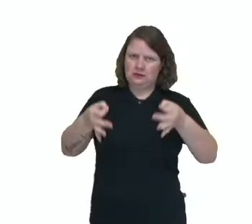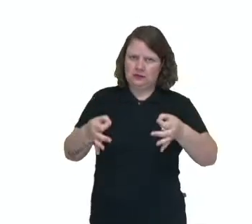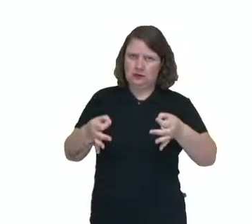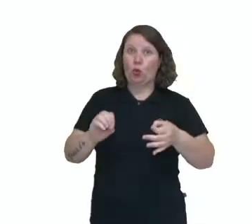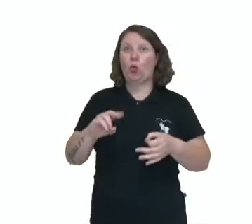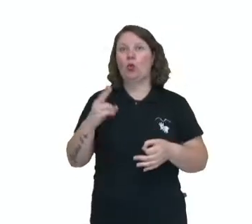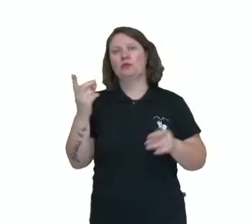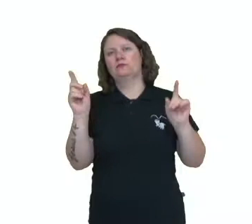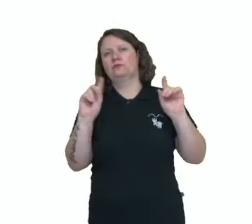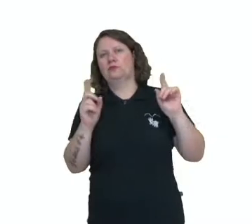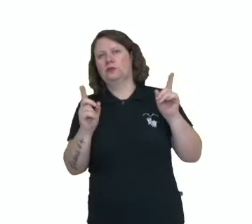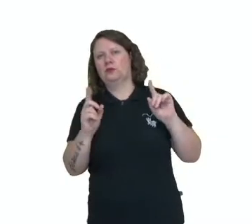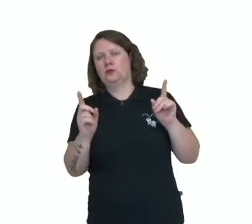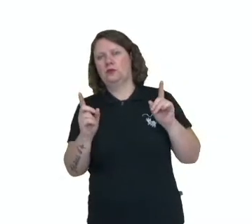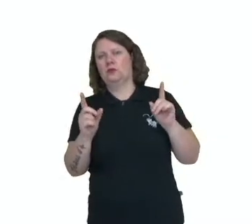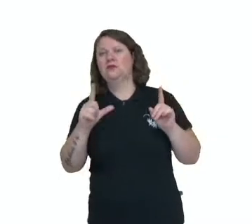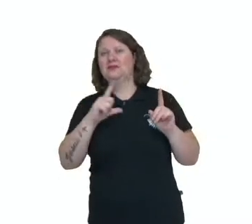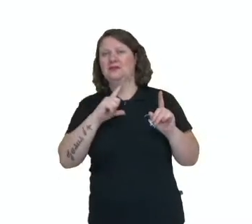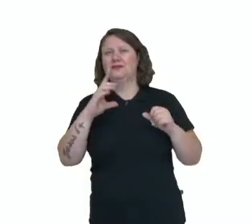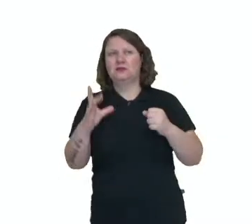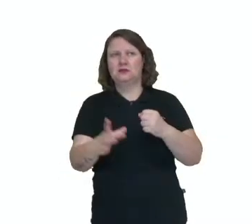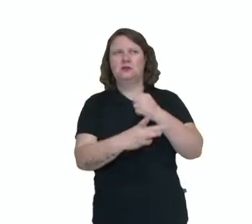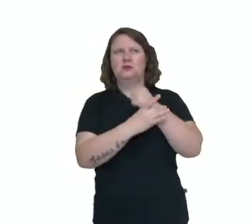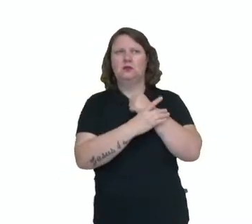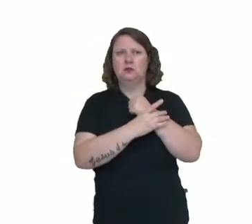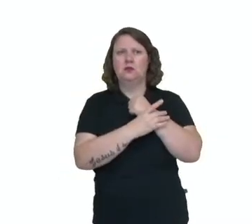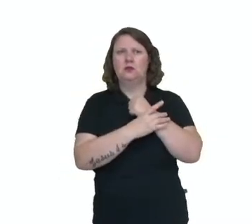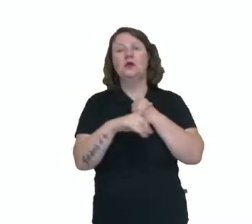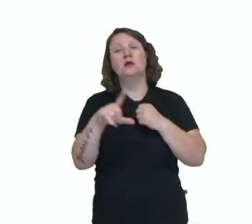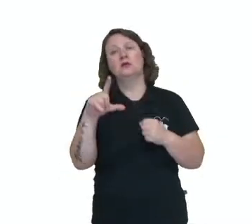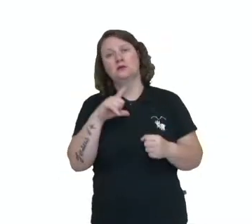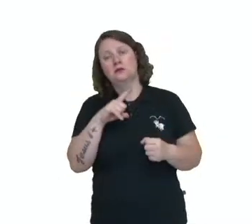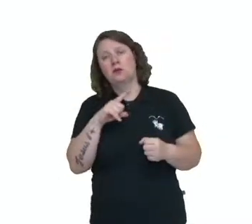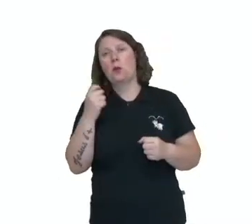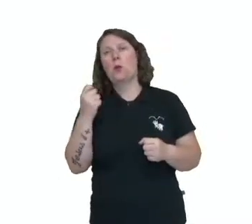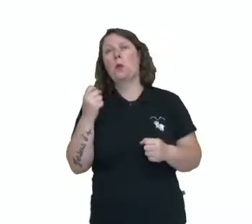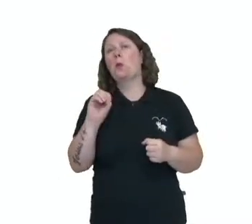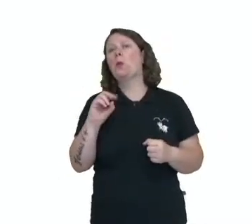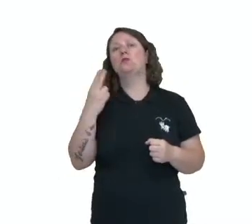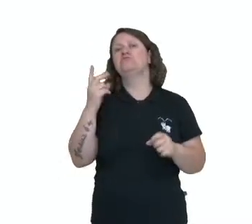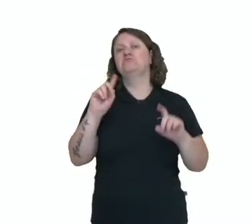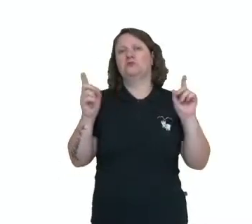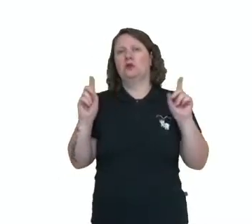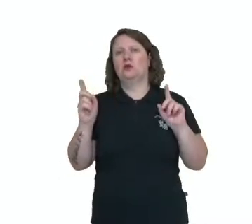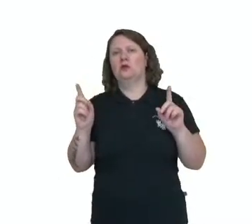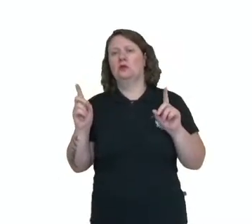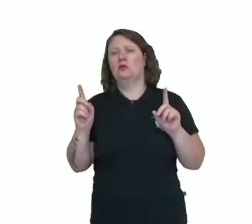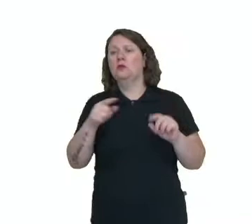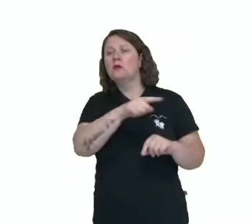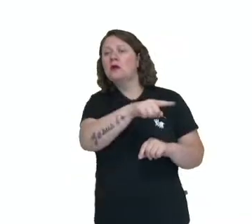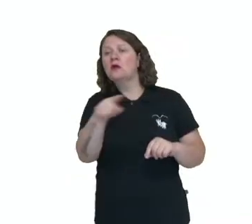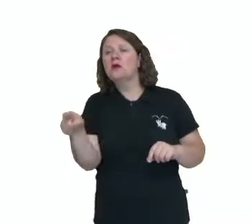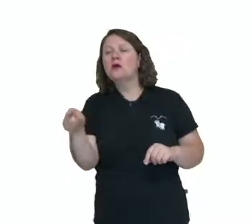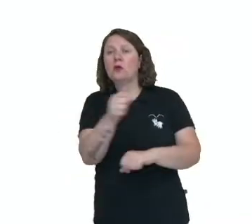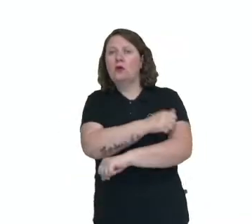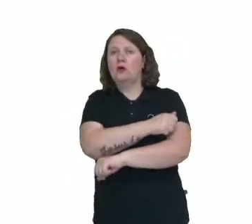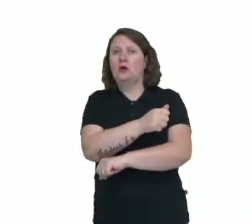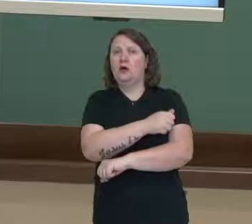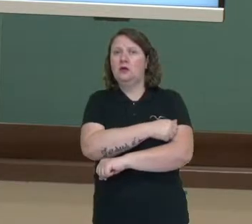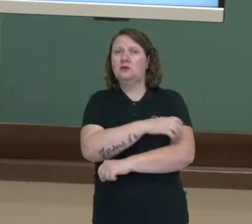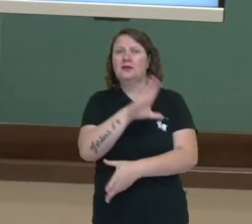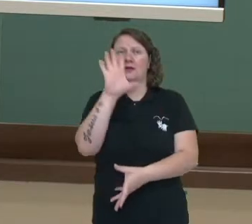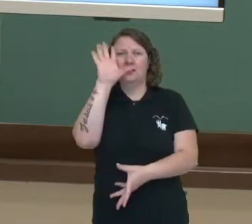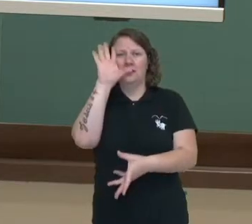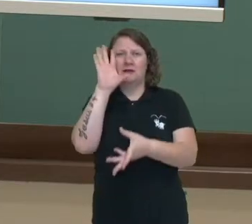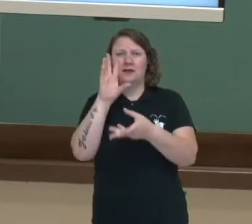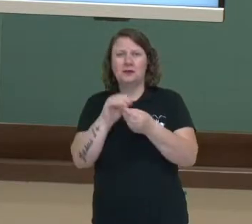de informações seguras que possam ser demonstradas, até para eles entenderem que não é simples provar